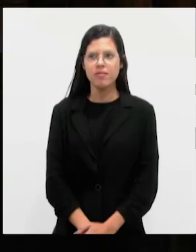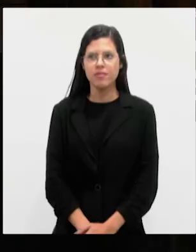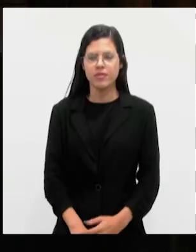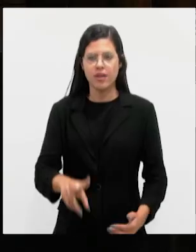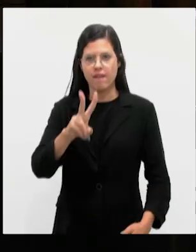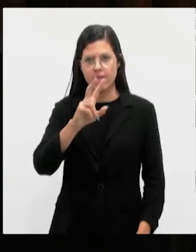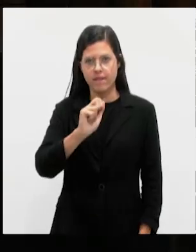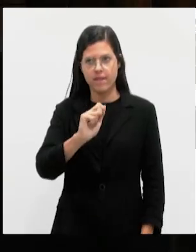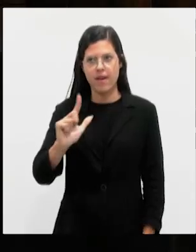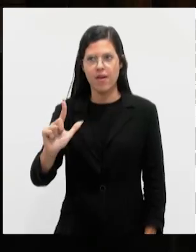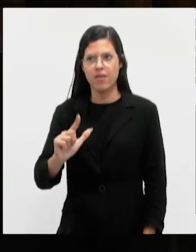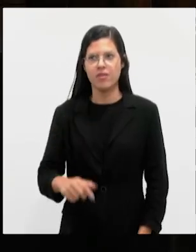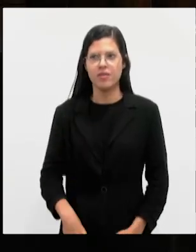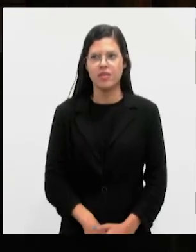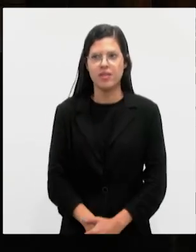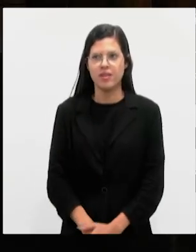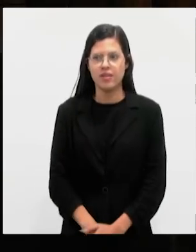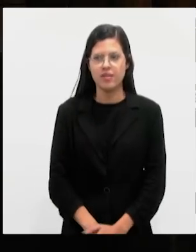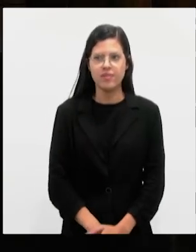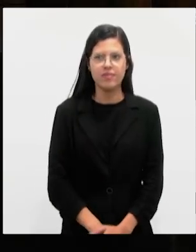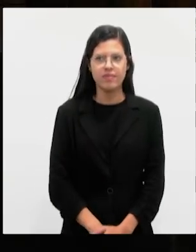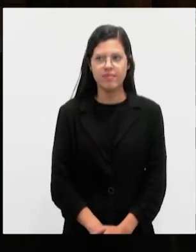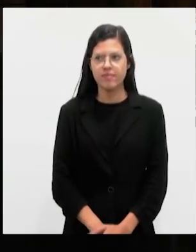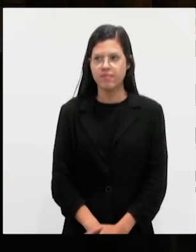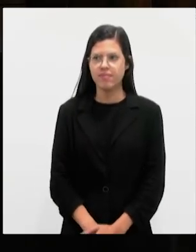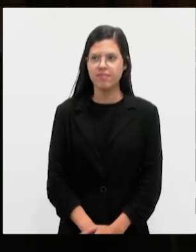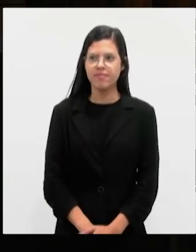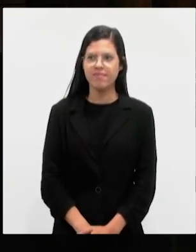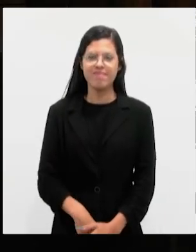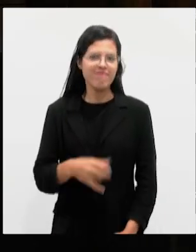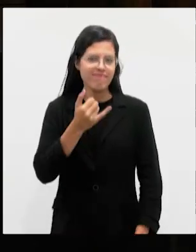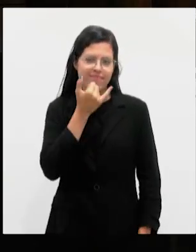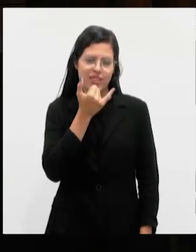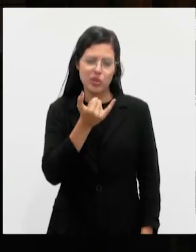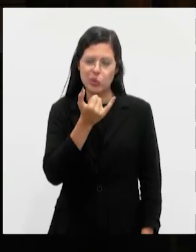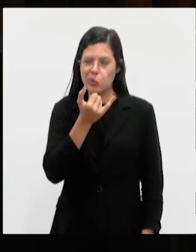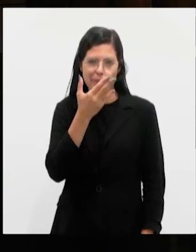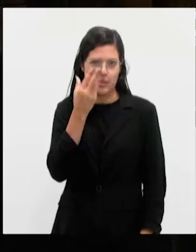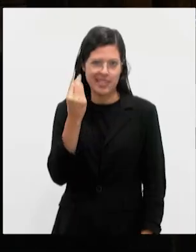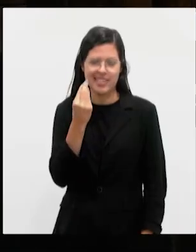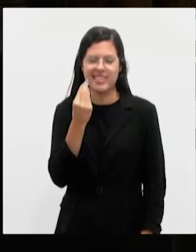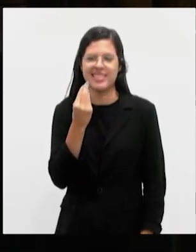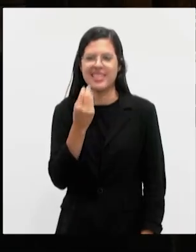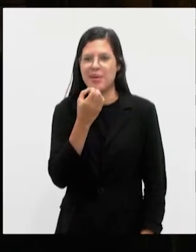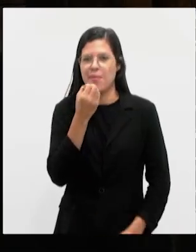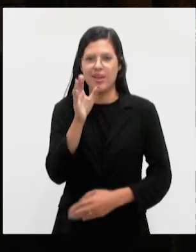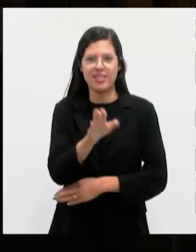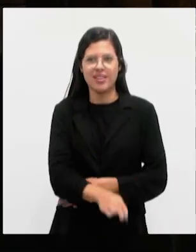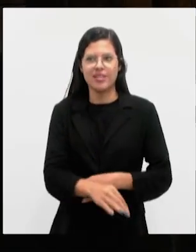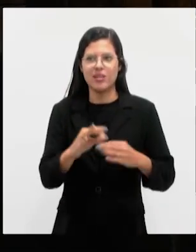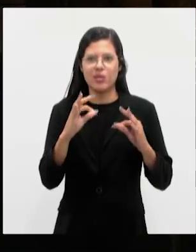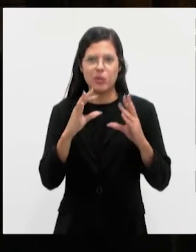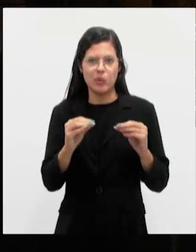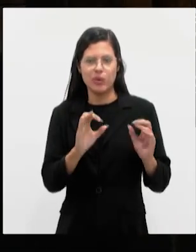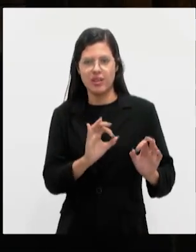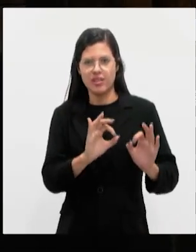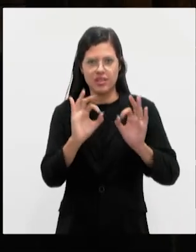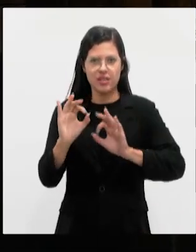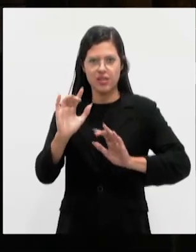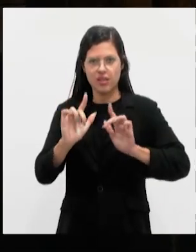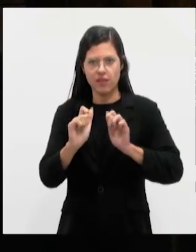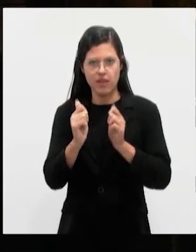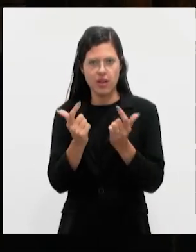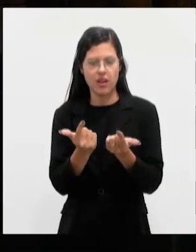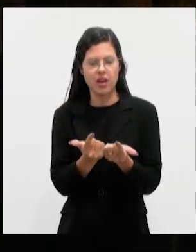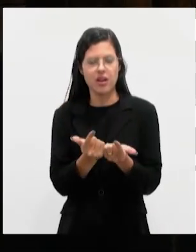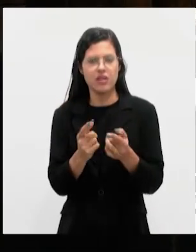Balda Seada. Me perdoe. Deu um branco aqui. Boa tarde a todos que nos assistem, TV Alerj, e também aqui os